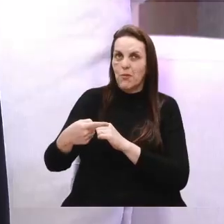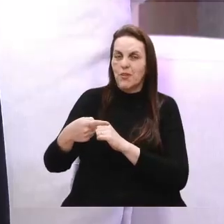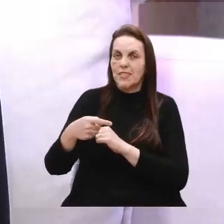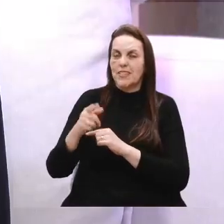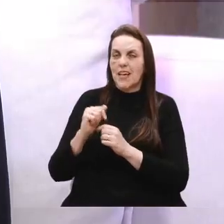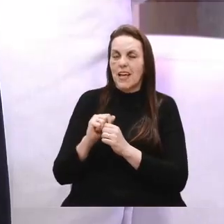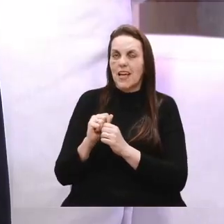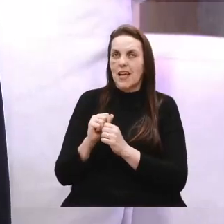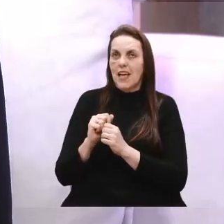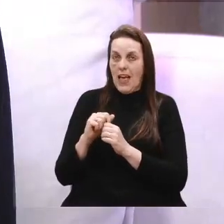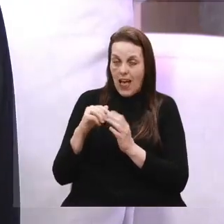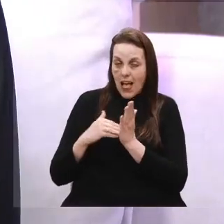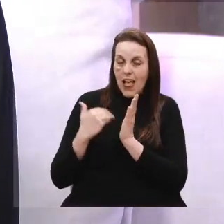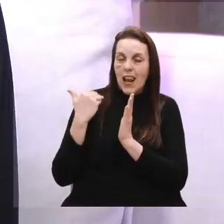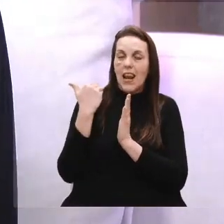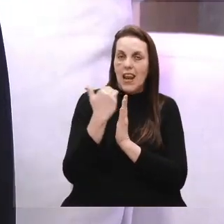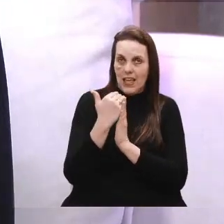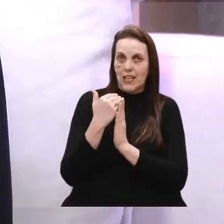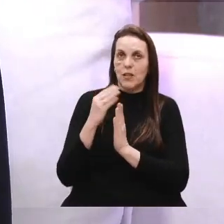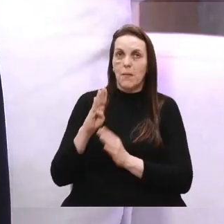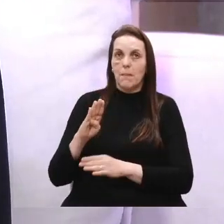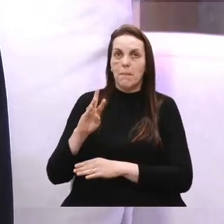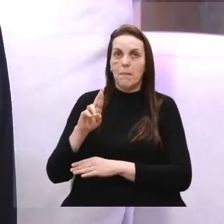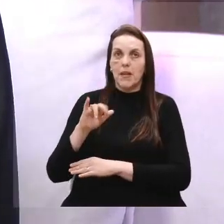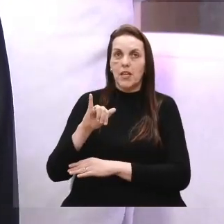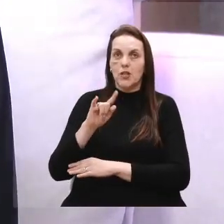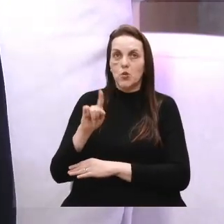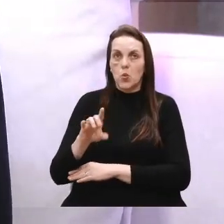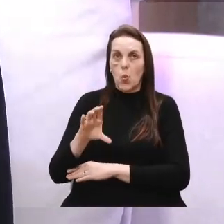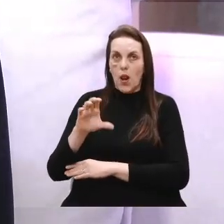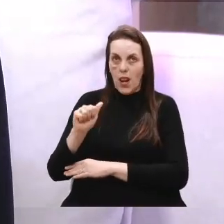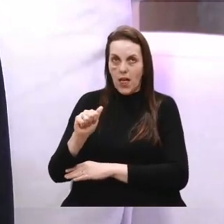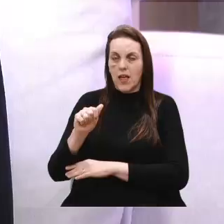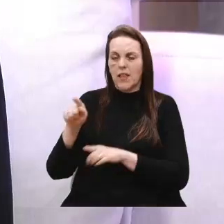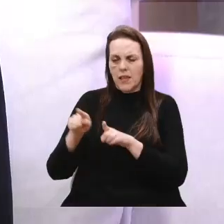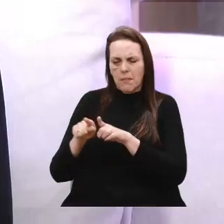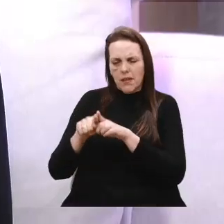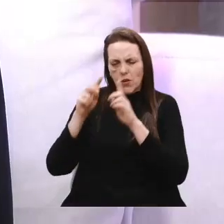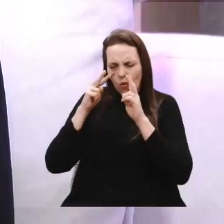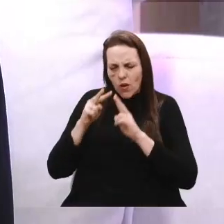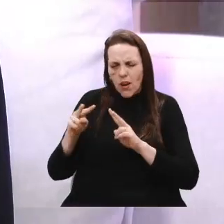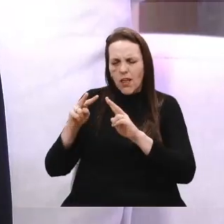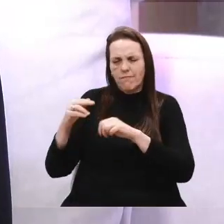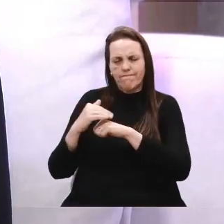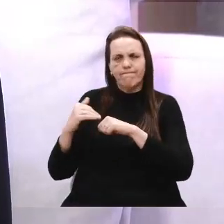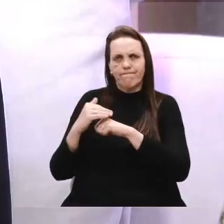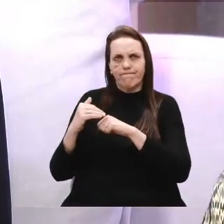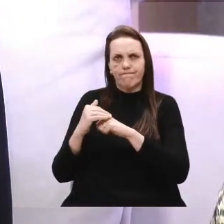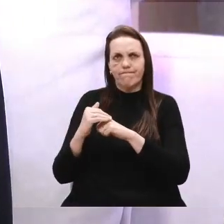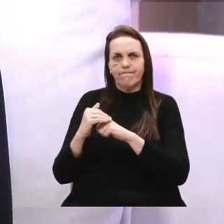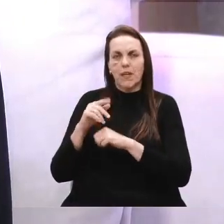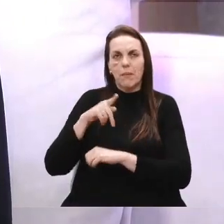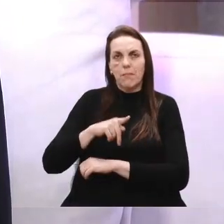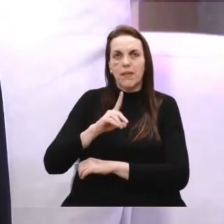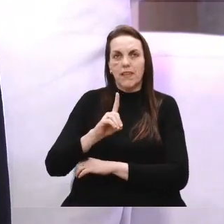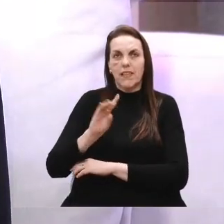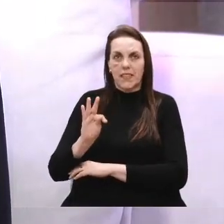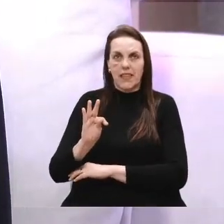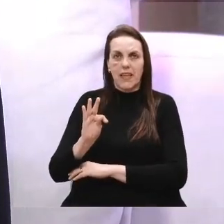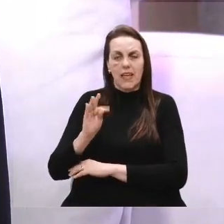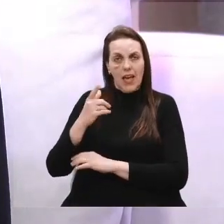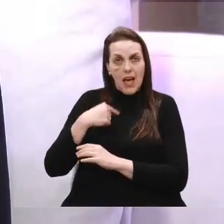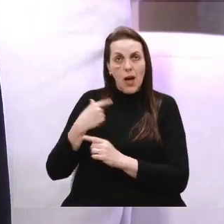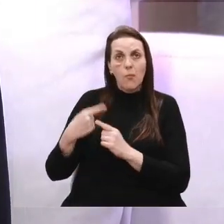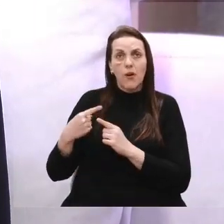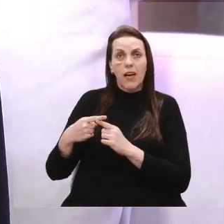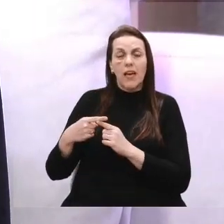fizeram também, além de Brizola, mas olhar com carinho para o PDT, foi a passagem da